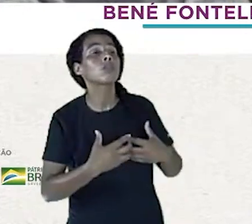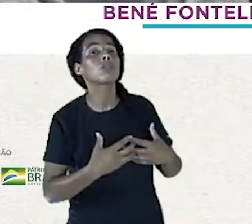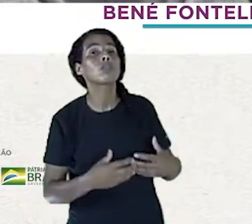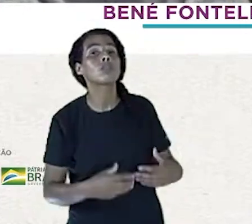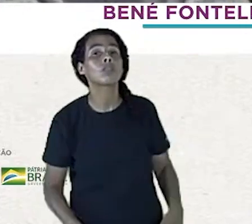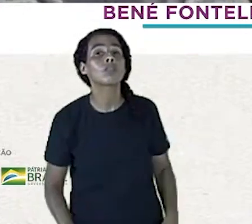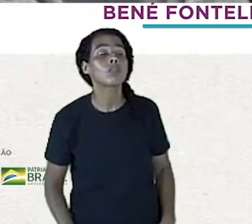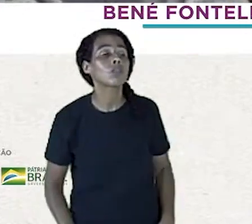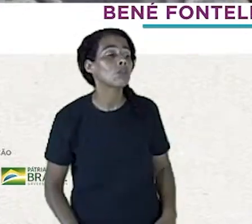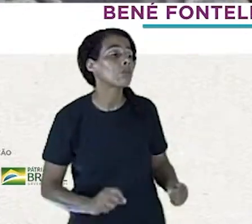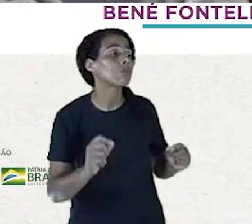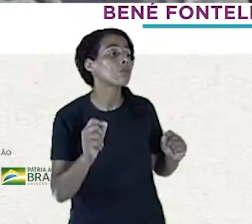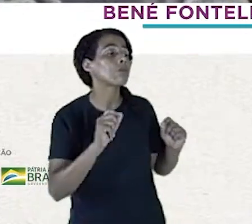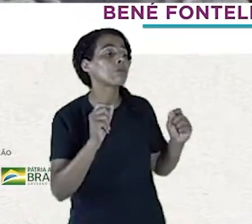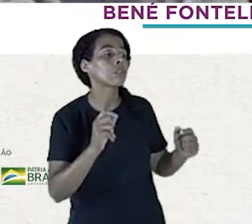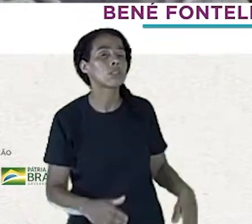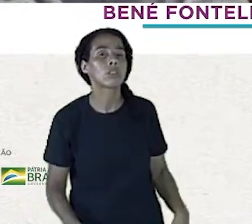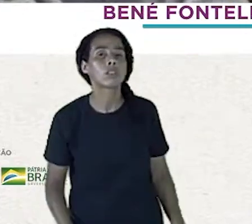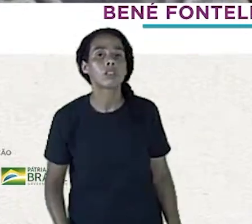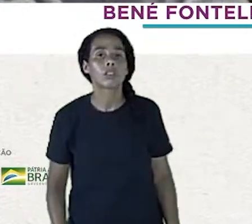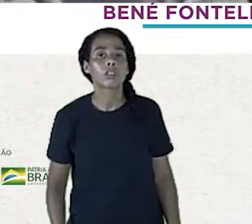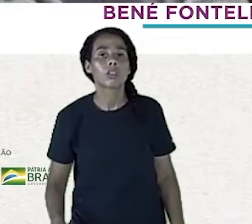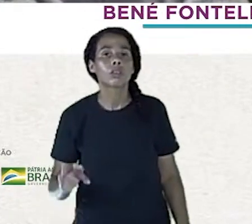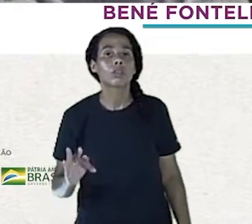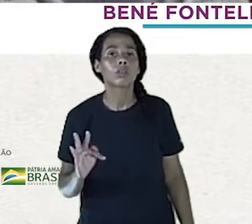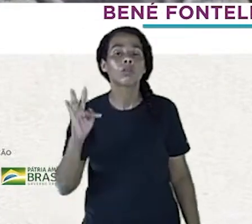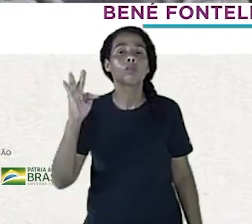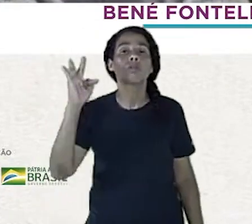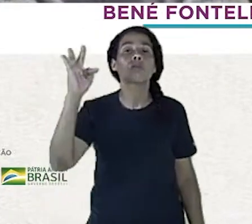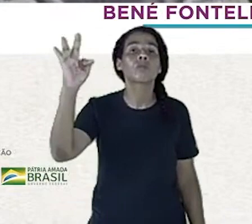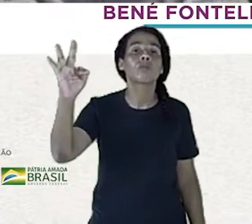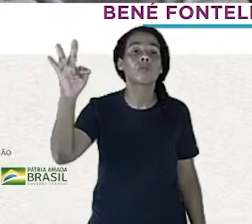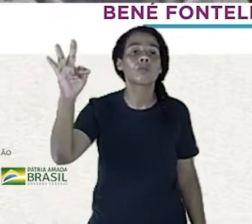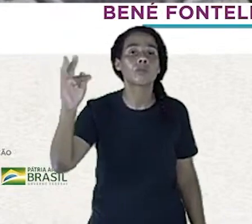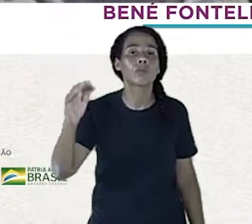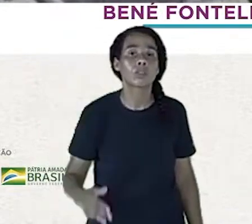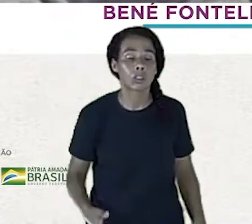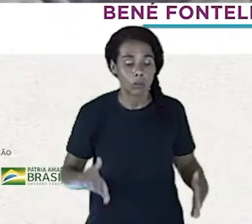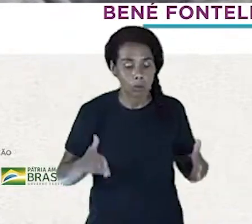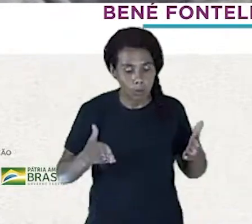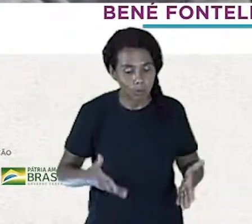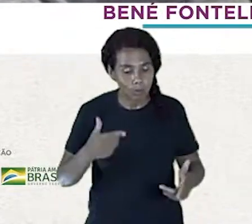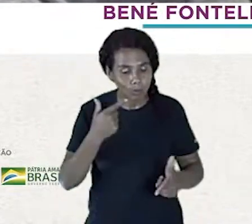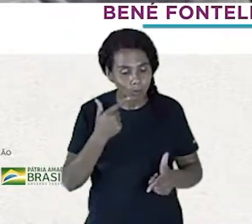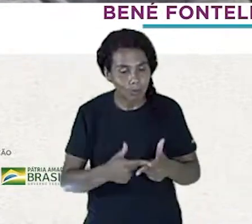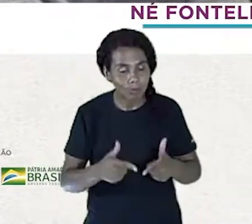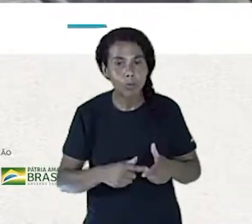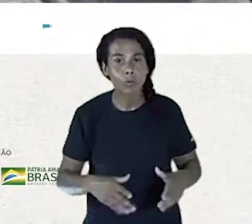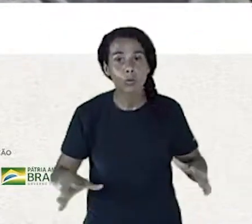ativa com relação ao futuro, dado ao que está acontecendo no mundo hoje, né? Resumo, pergunta objetiva. O que você acha